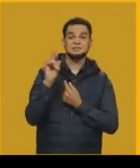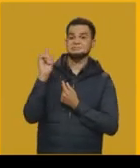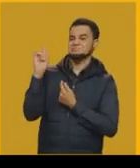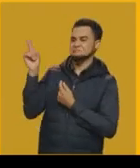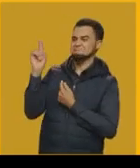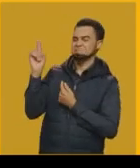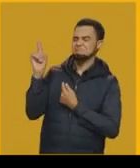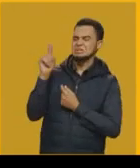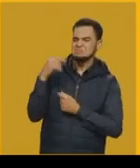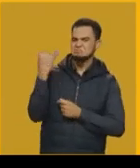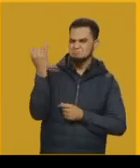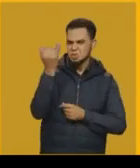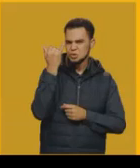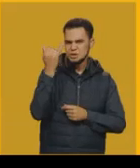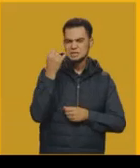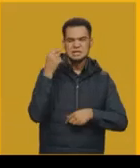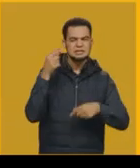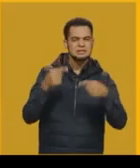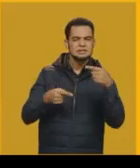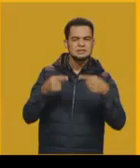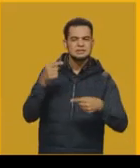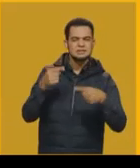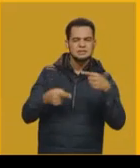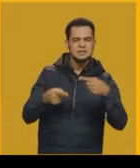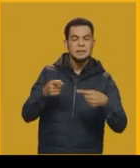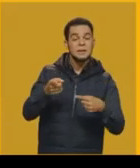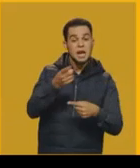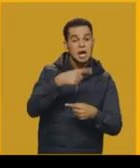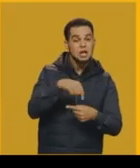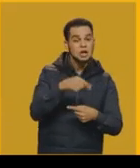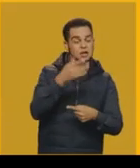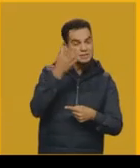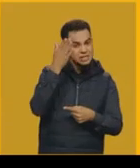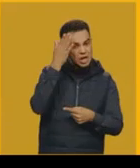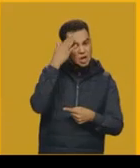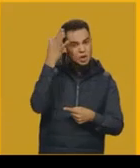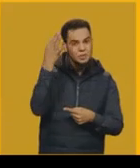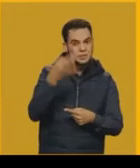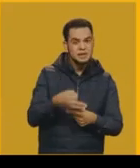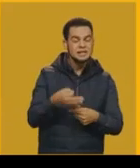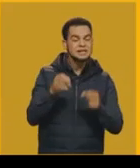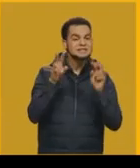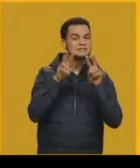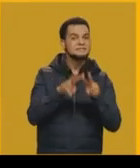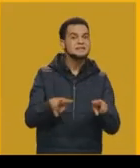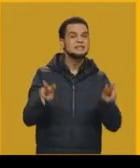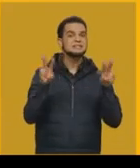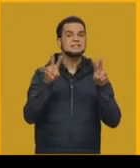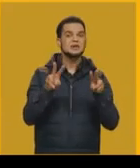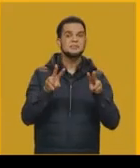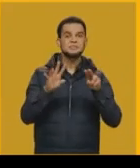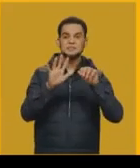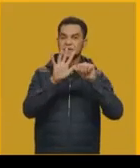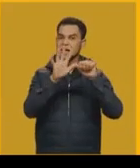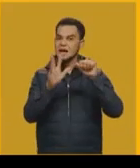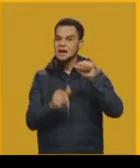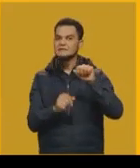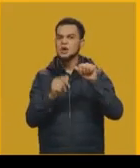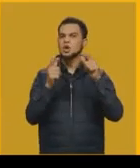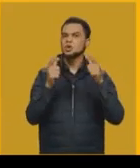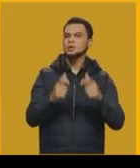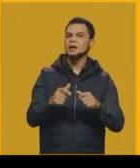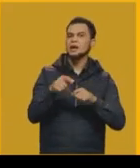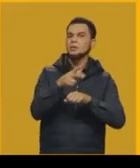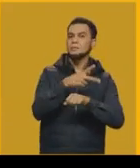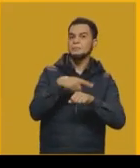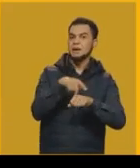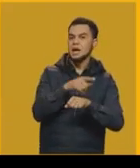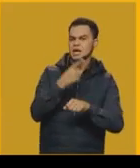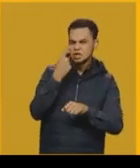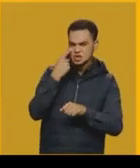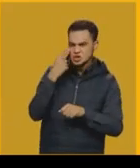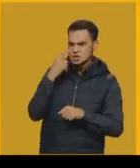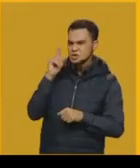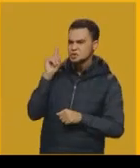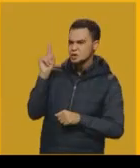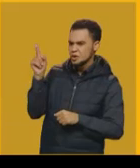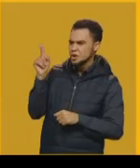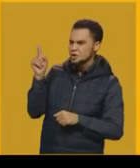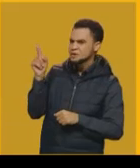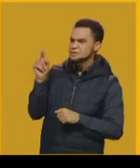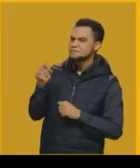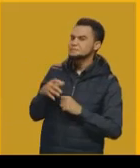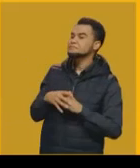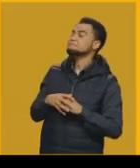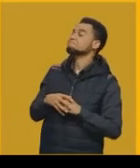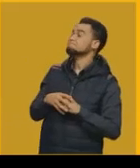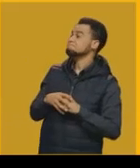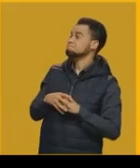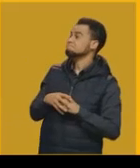importante essa discussão para a gente compreender essa visão de África como um lugar, como um país apenas, né? Então, ela diz o seguinte: